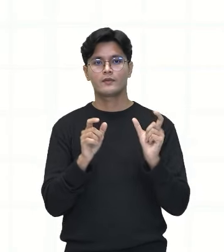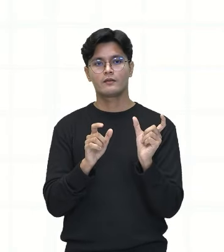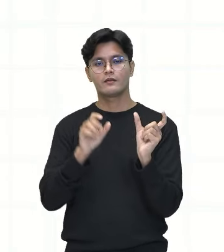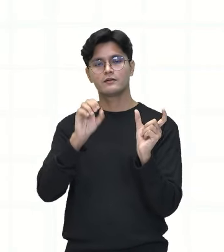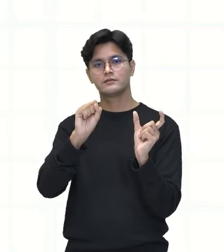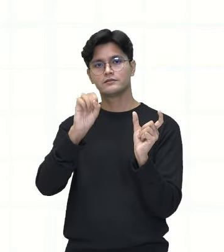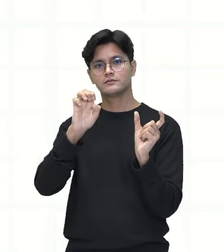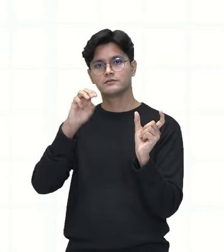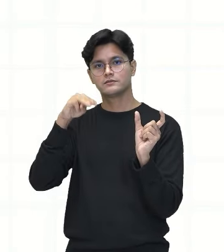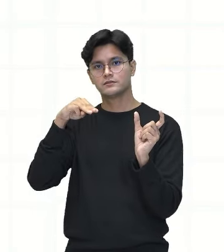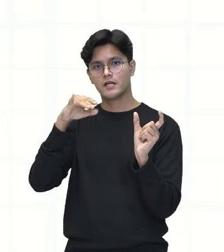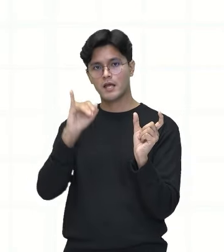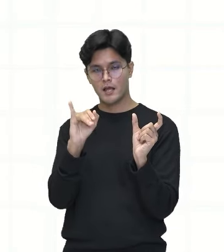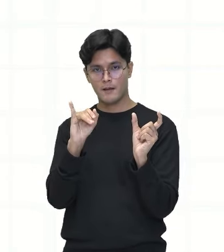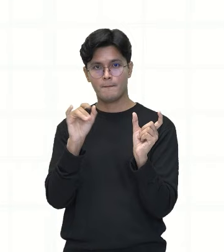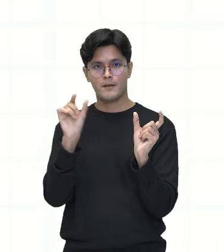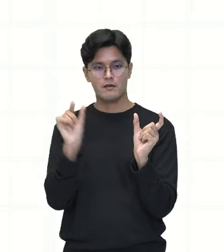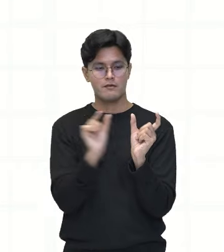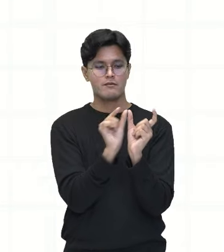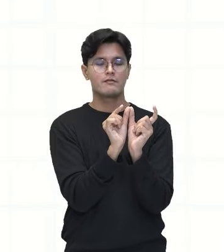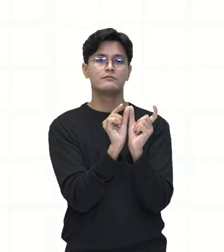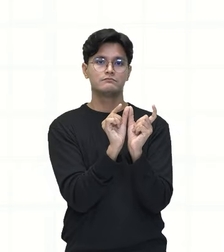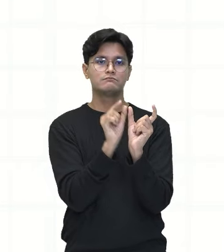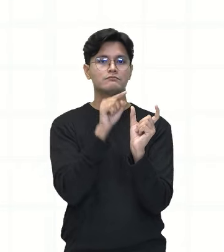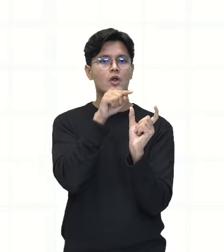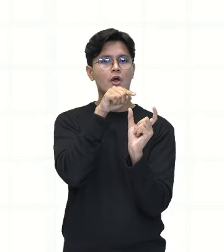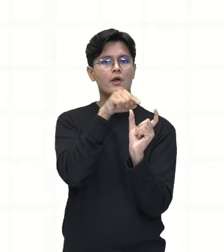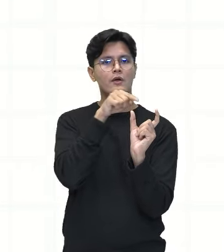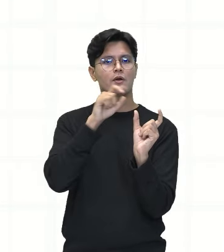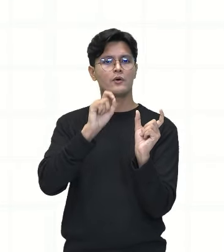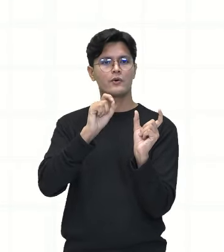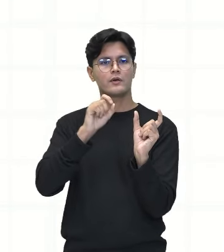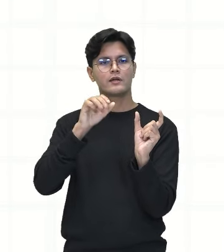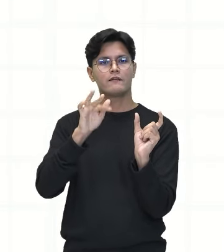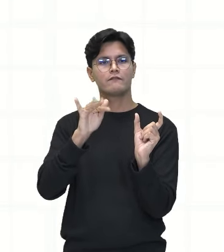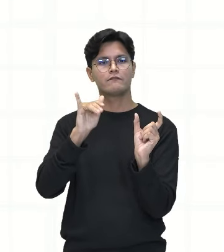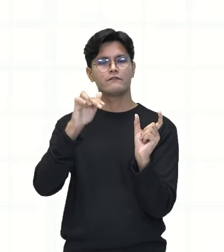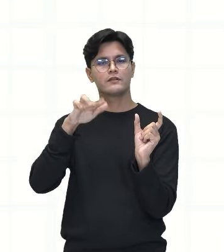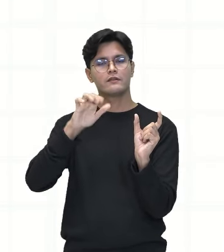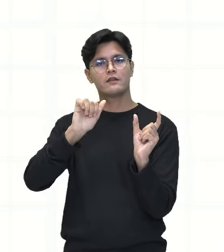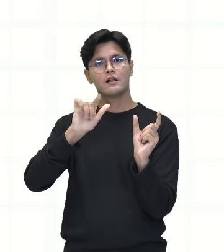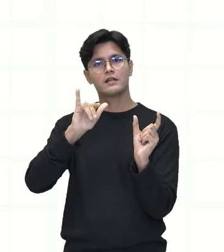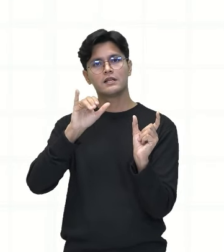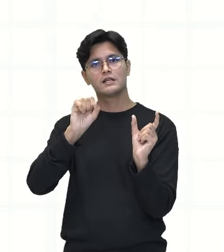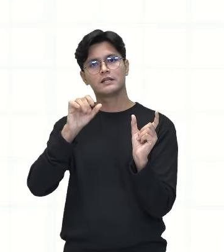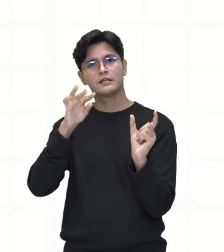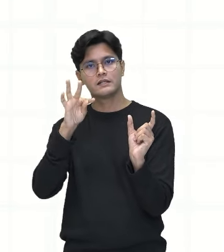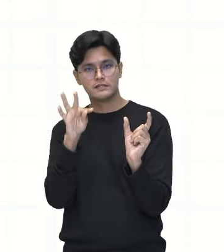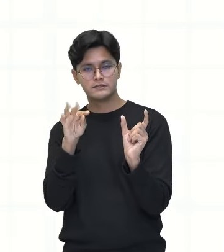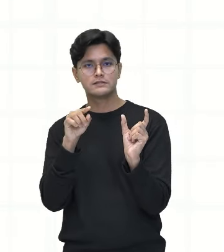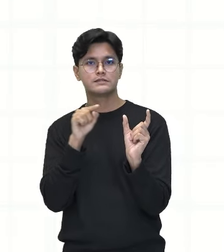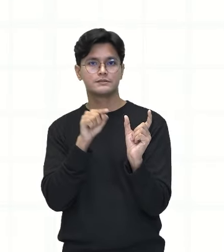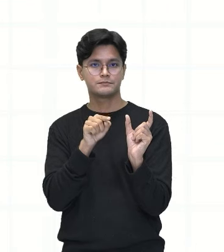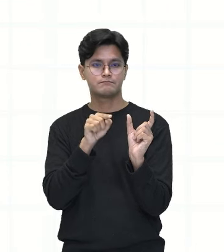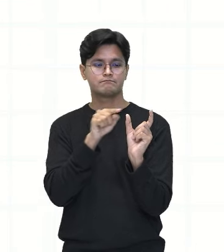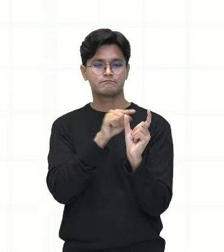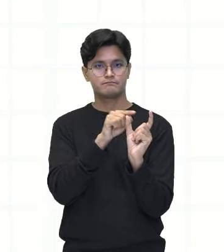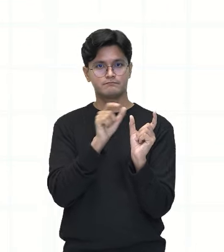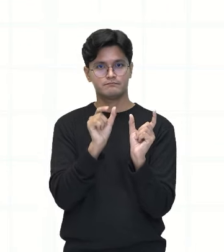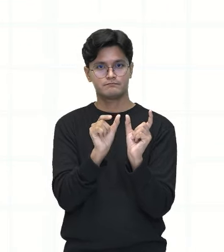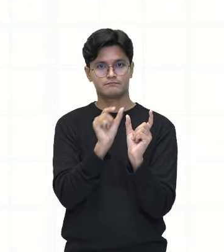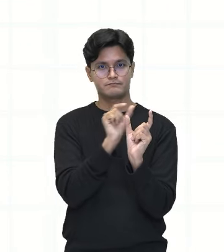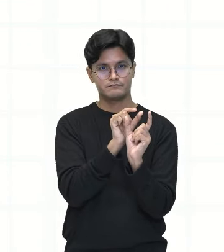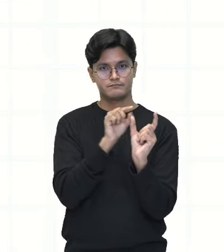meu prefixo. Agora, a palavra que eu vou colocar no semi é a palavra finalist.